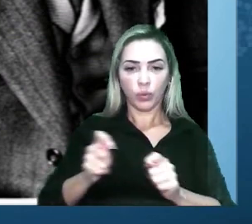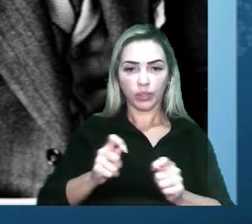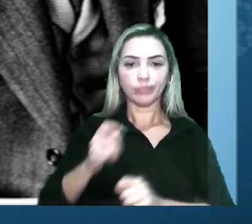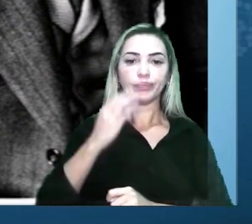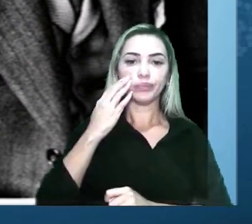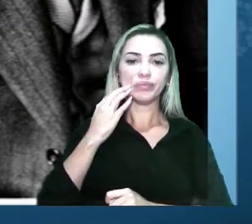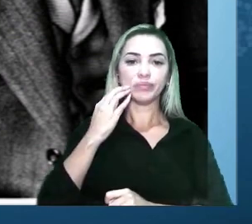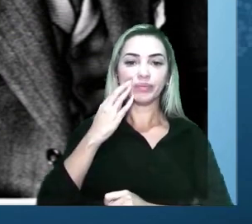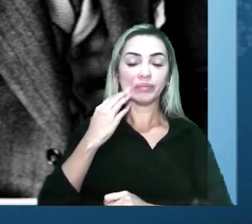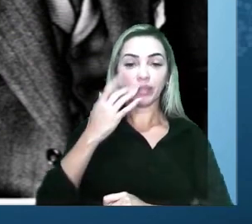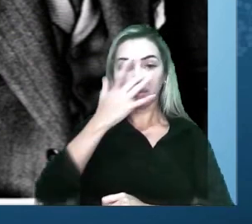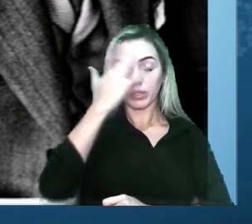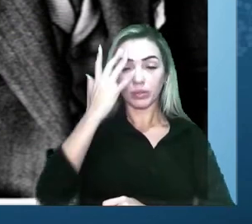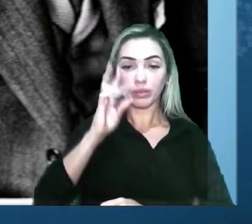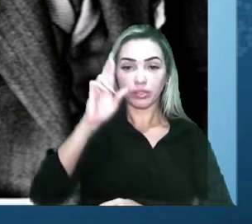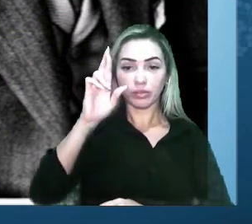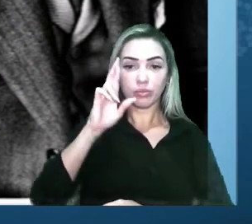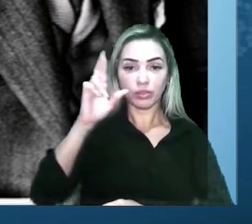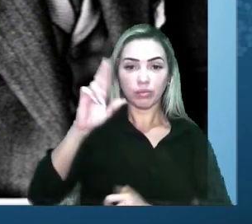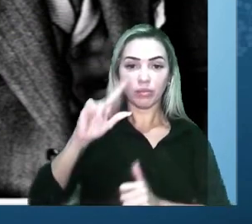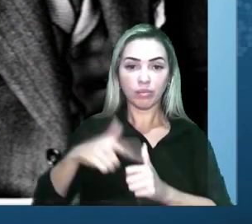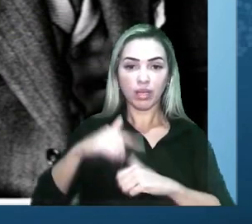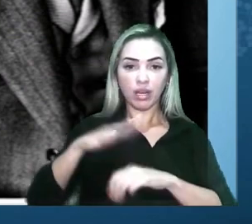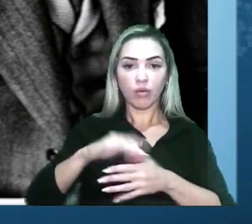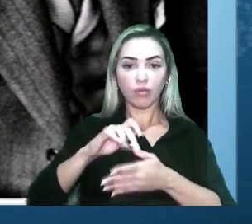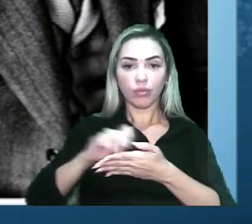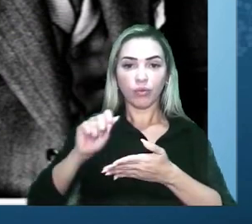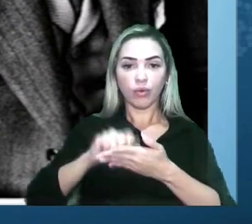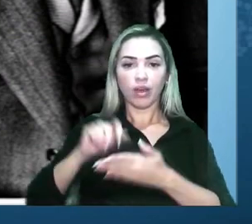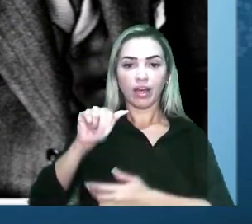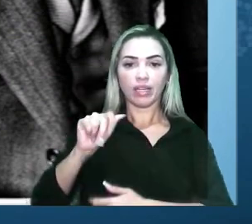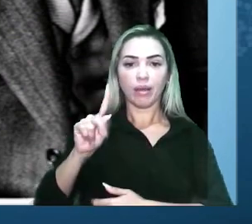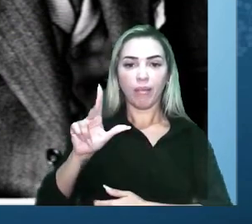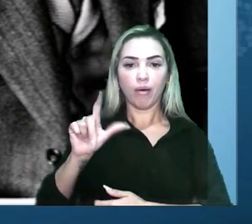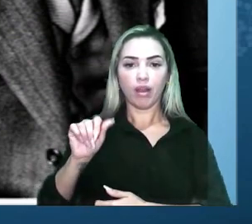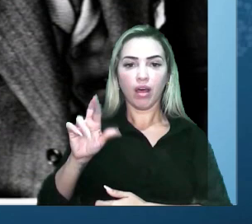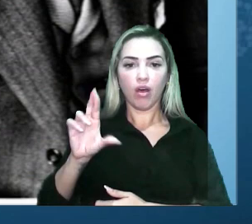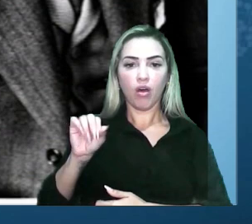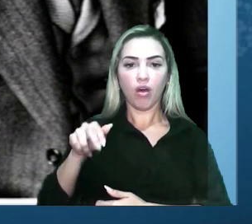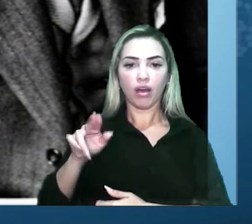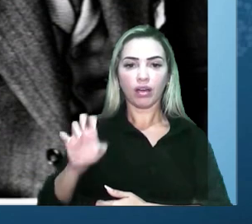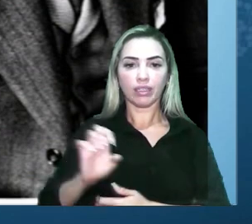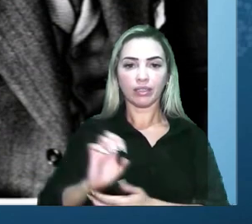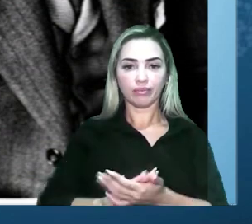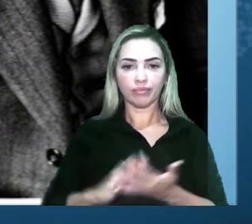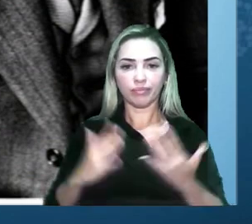a pessoa como primeira autora é Ana Paula Roque da Silva.